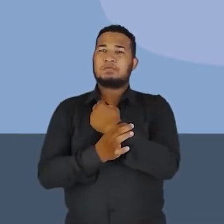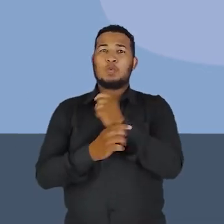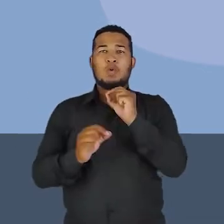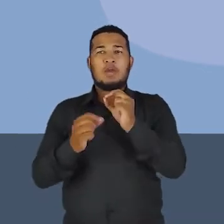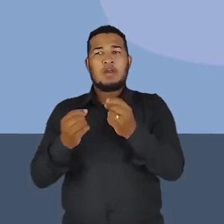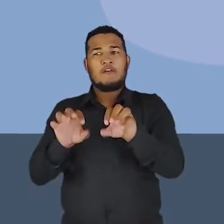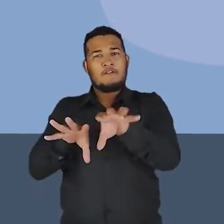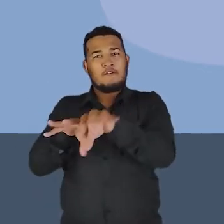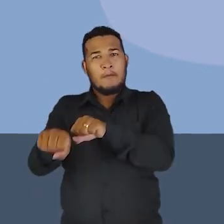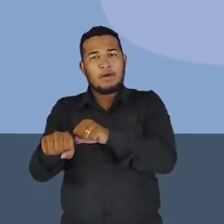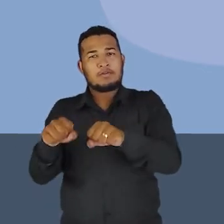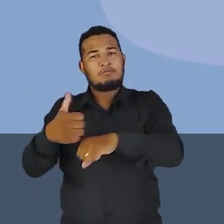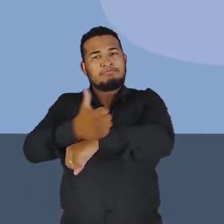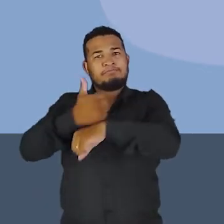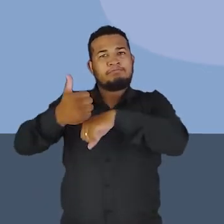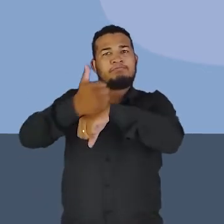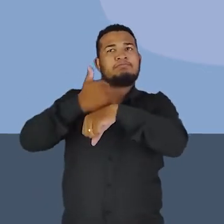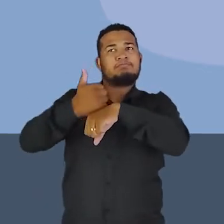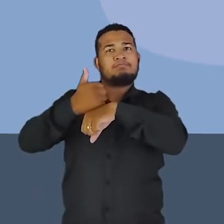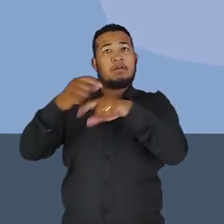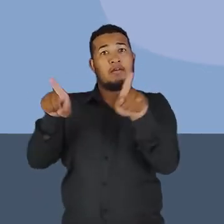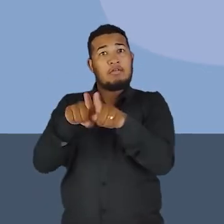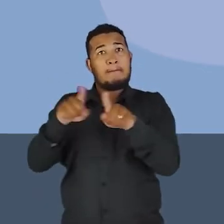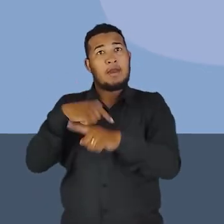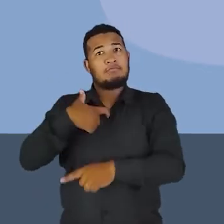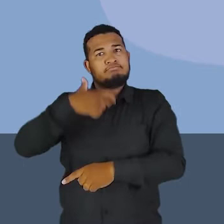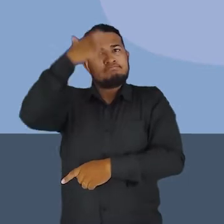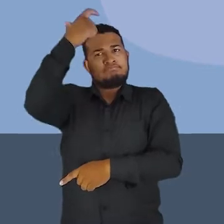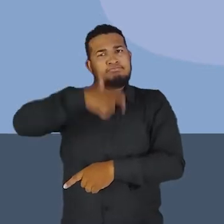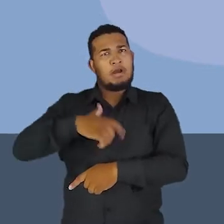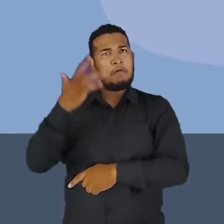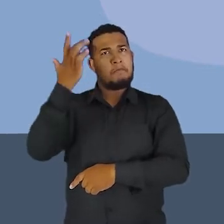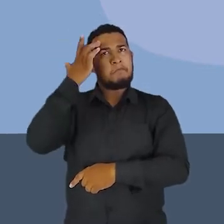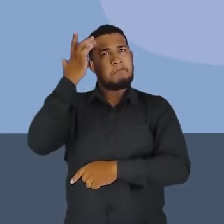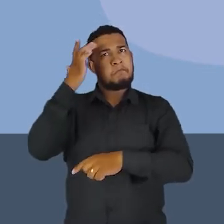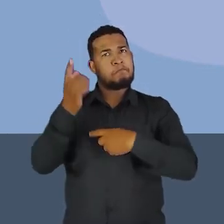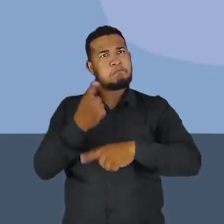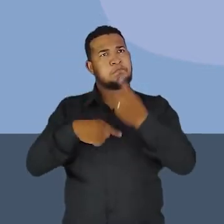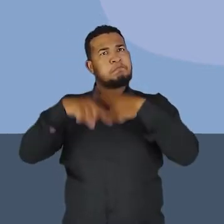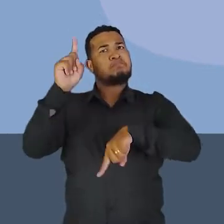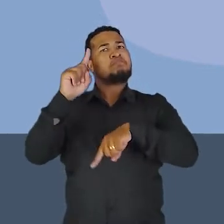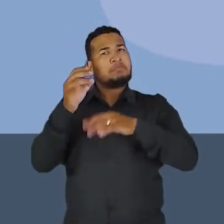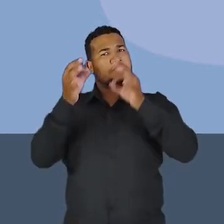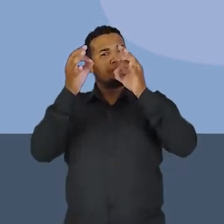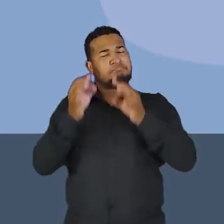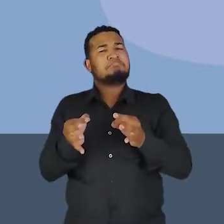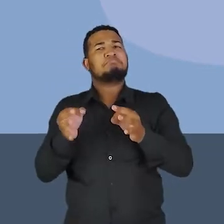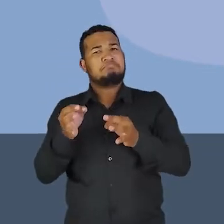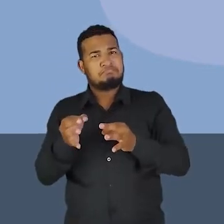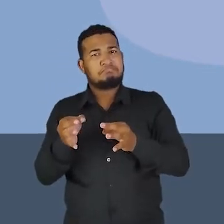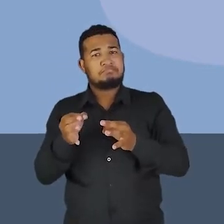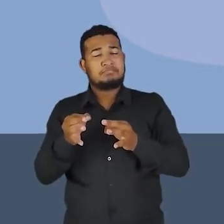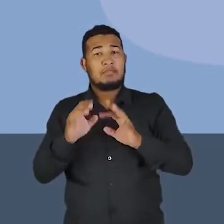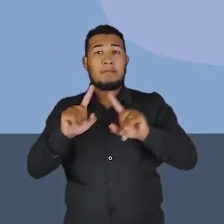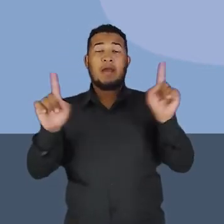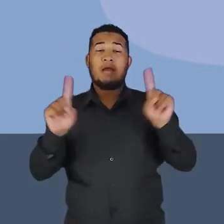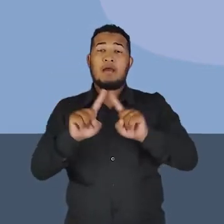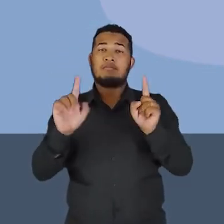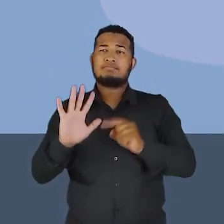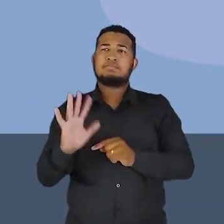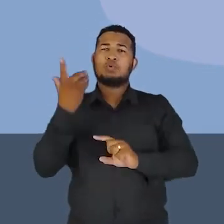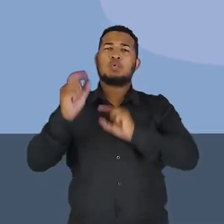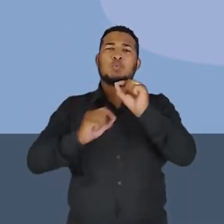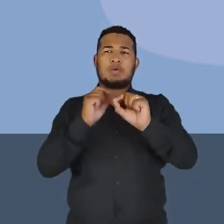de qualidade, formação de um caráter, de um indivíduo pleno, desenvolvido plenamente. O que ocorre a